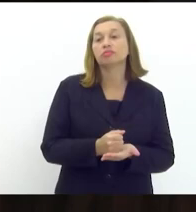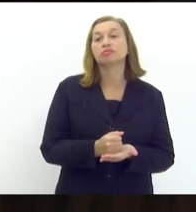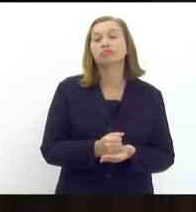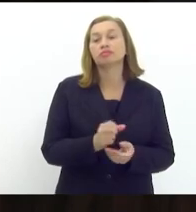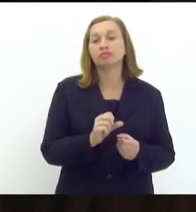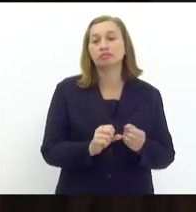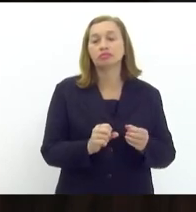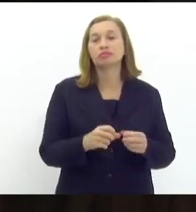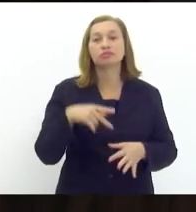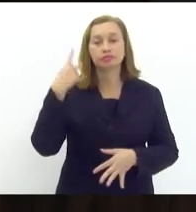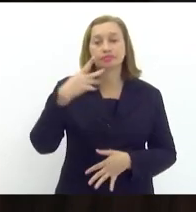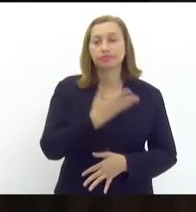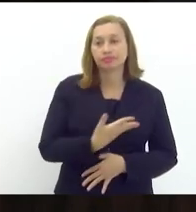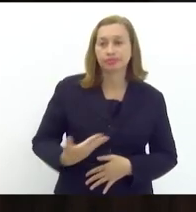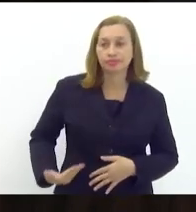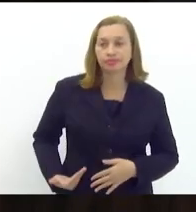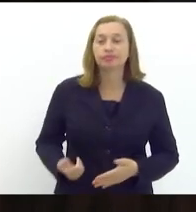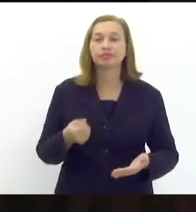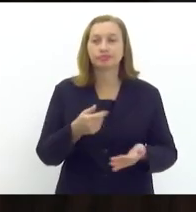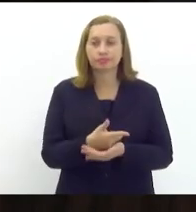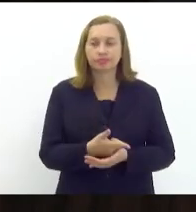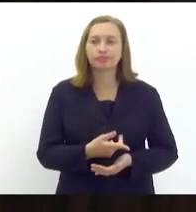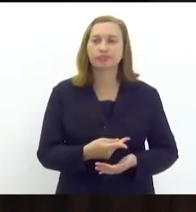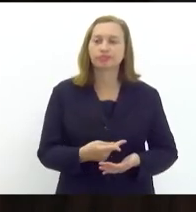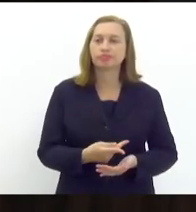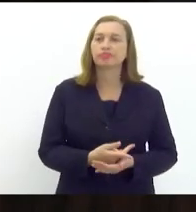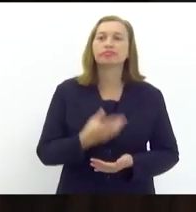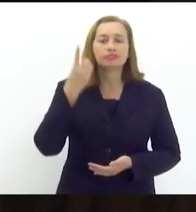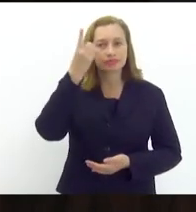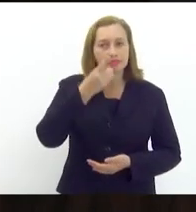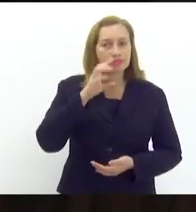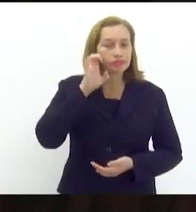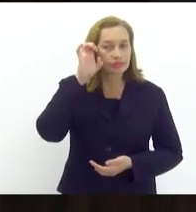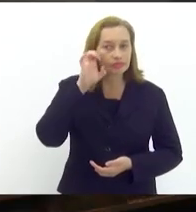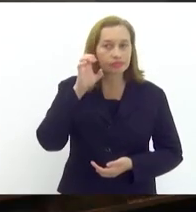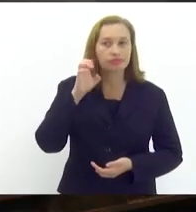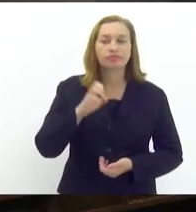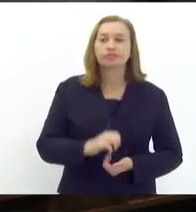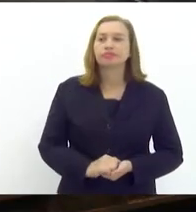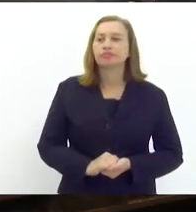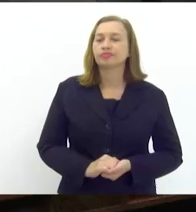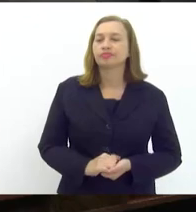políticas públicas na ponta acontecerem deputada Érica